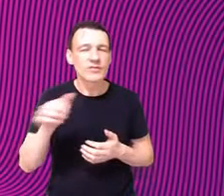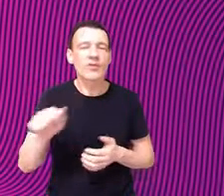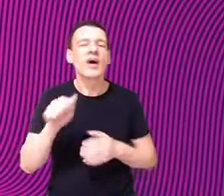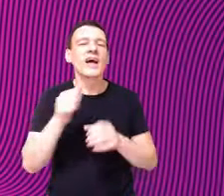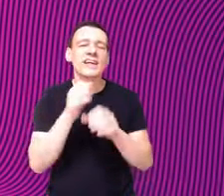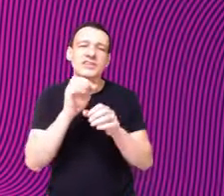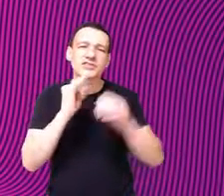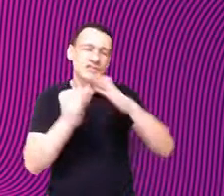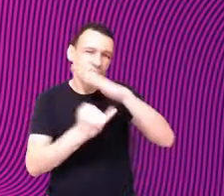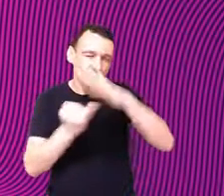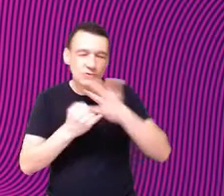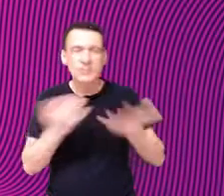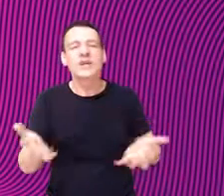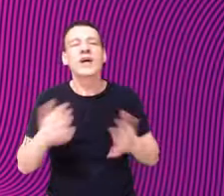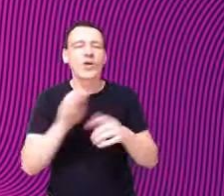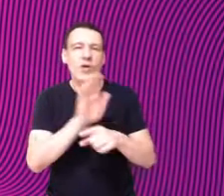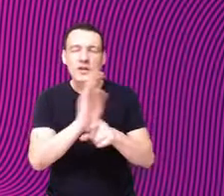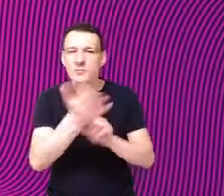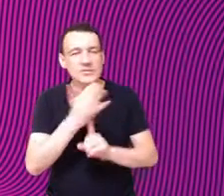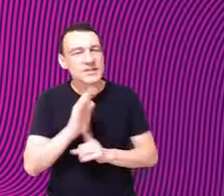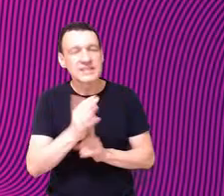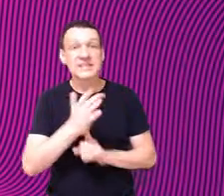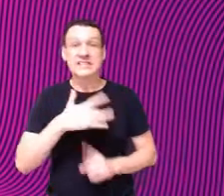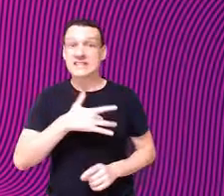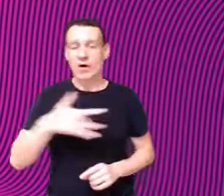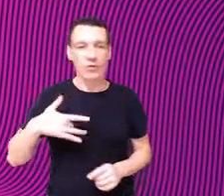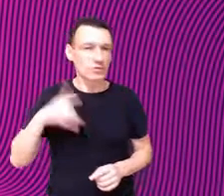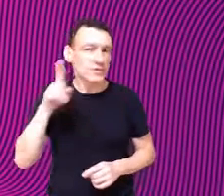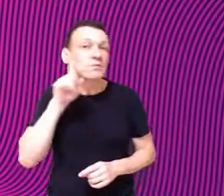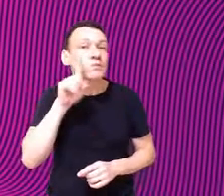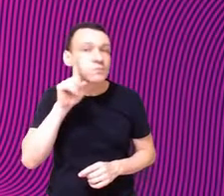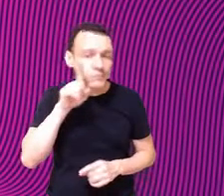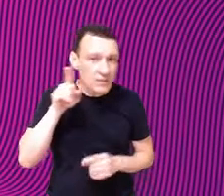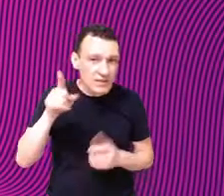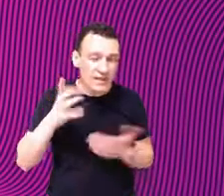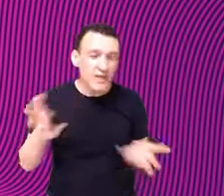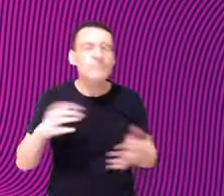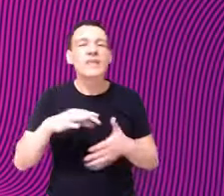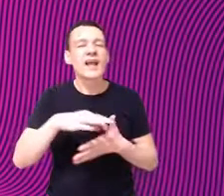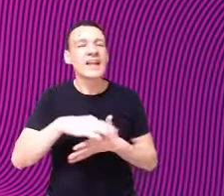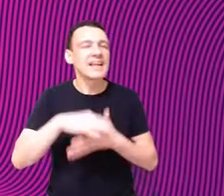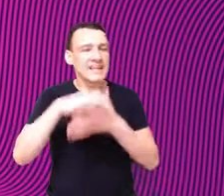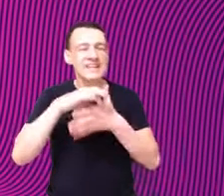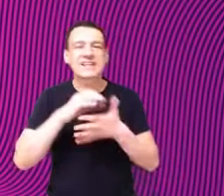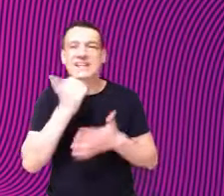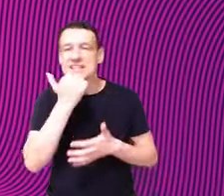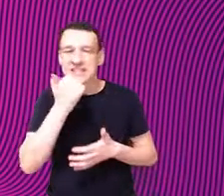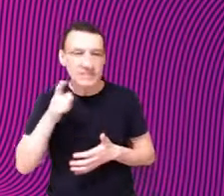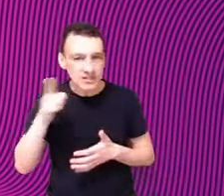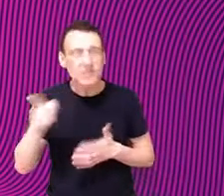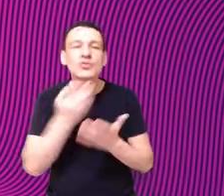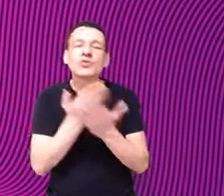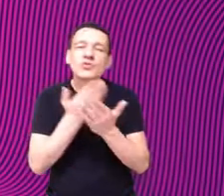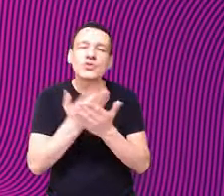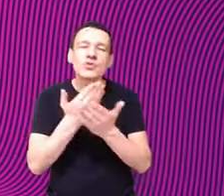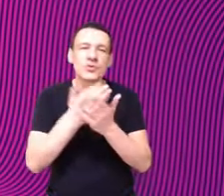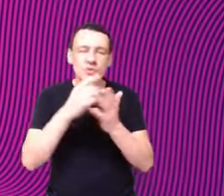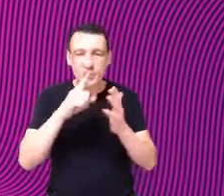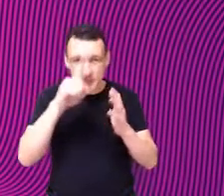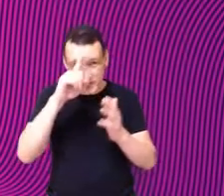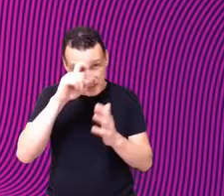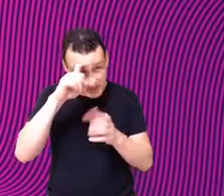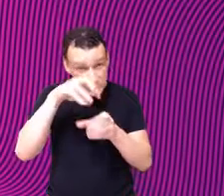for Health em Michigan, nos Estados Unidos, líder científico para os estudos clínicos nas Américas